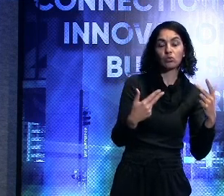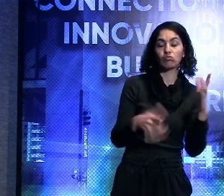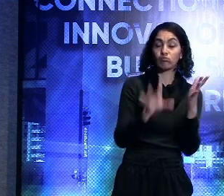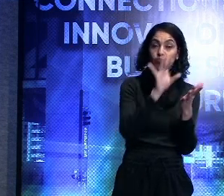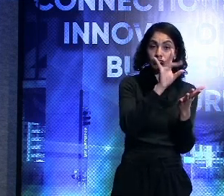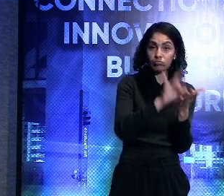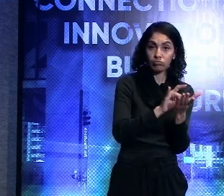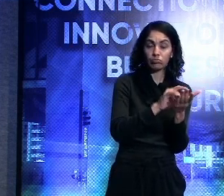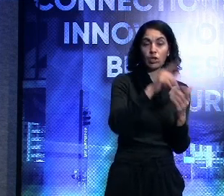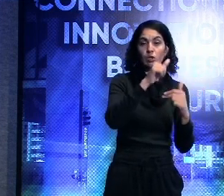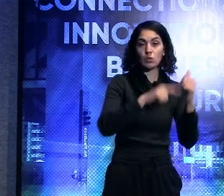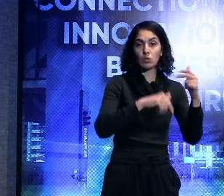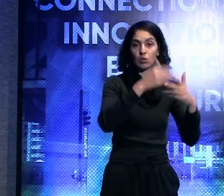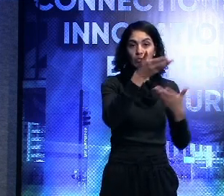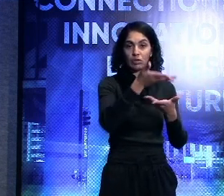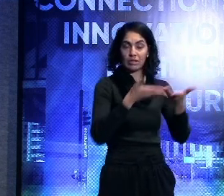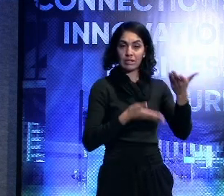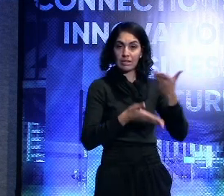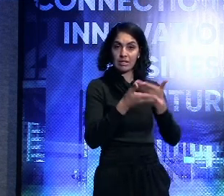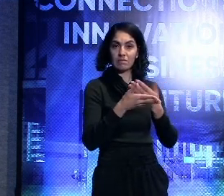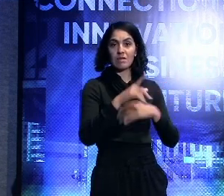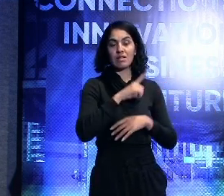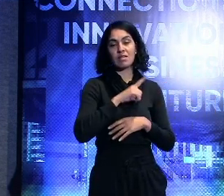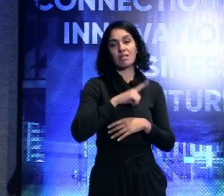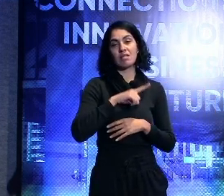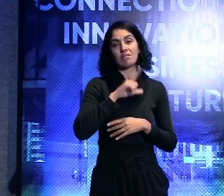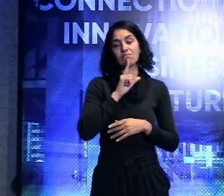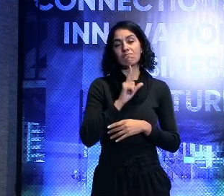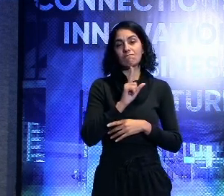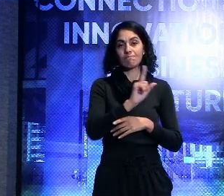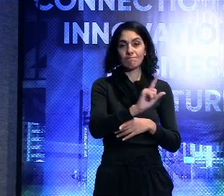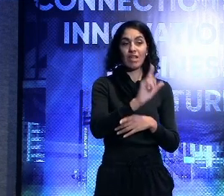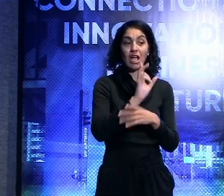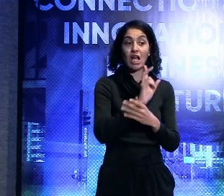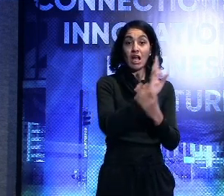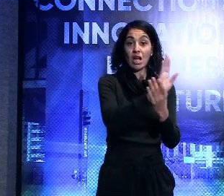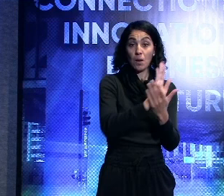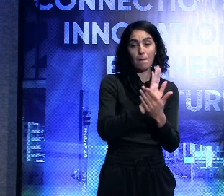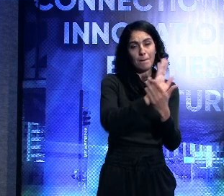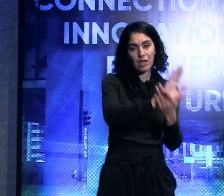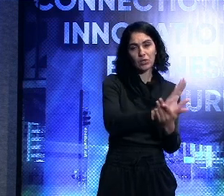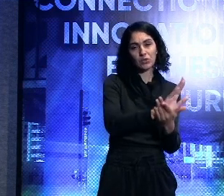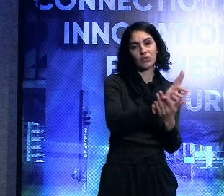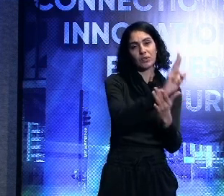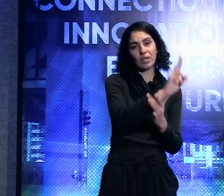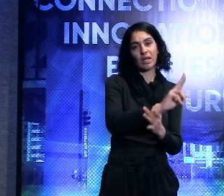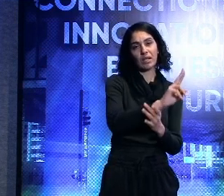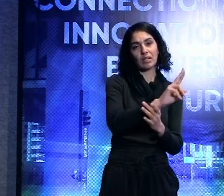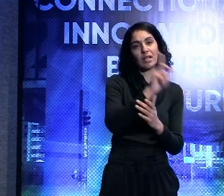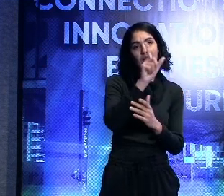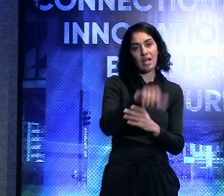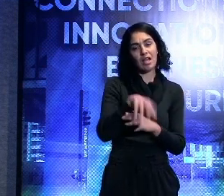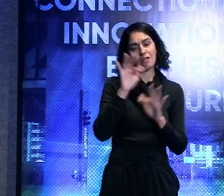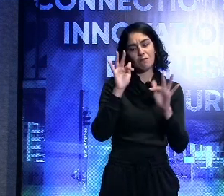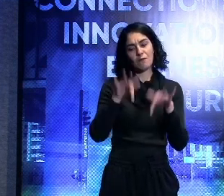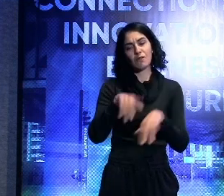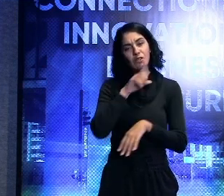produtos e serviços algo que faça sentido para pessoas. No final do dia, é sobre as pessoas. Né não? Estou vendo você